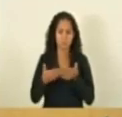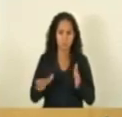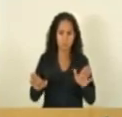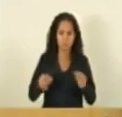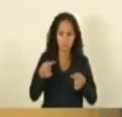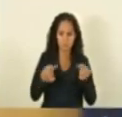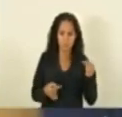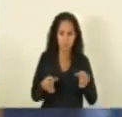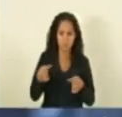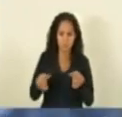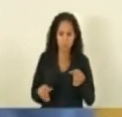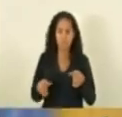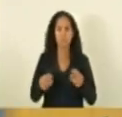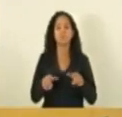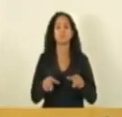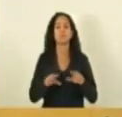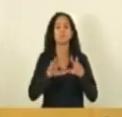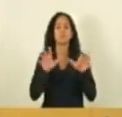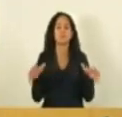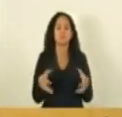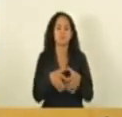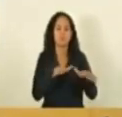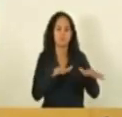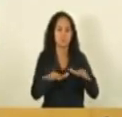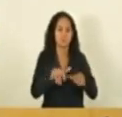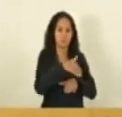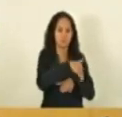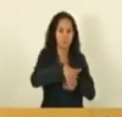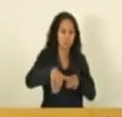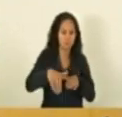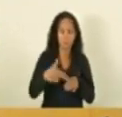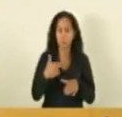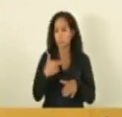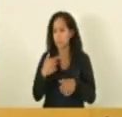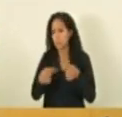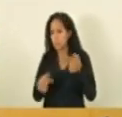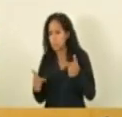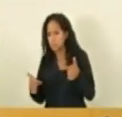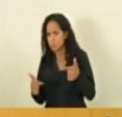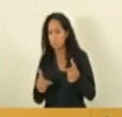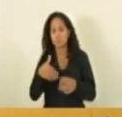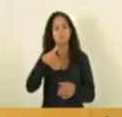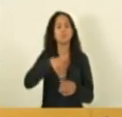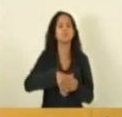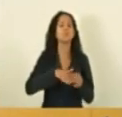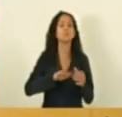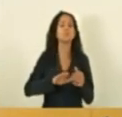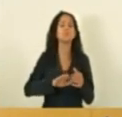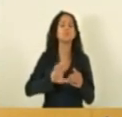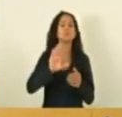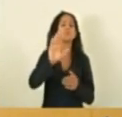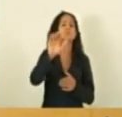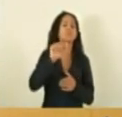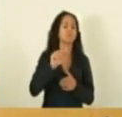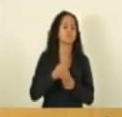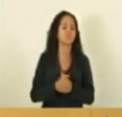na Comissão de Mobilidade, não havendo quem queira discutir, como vota